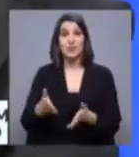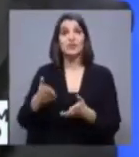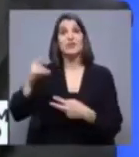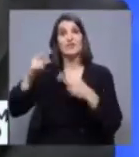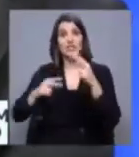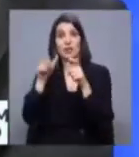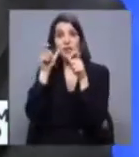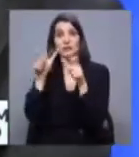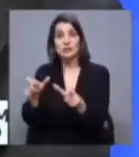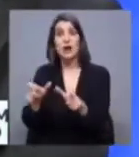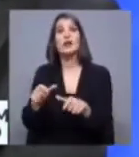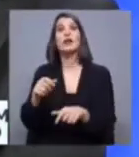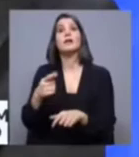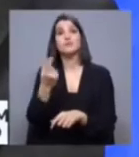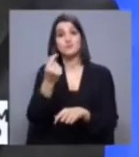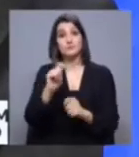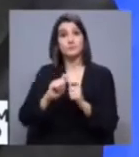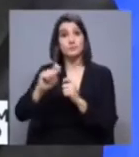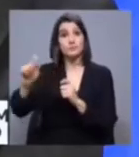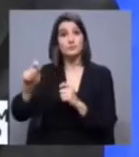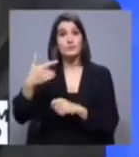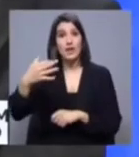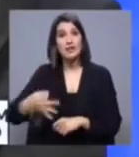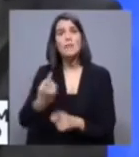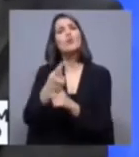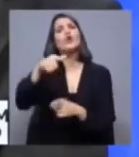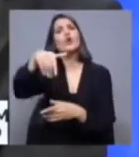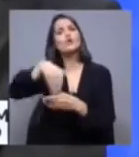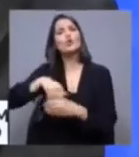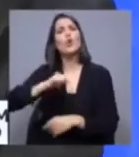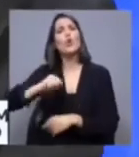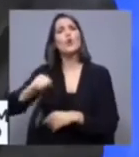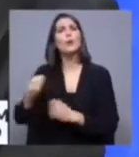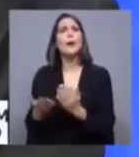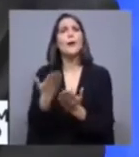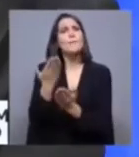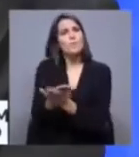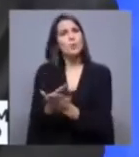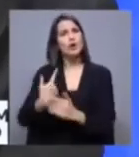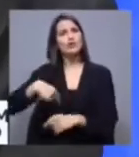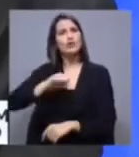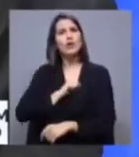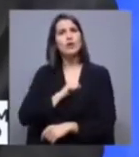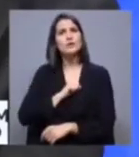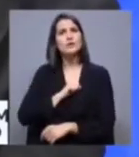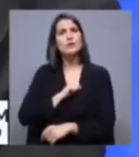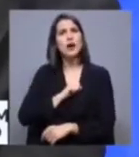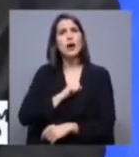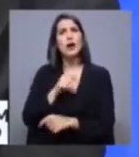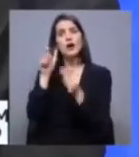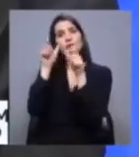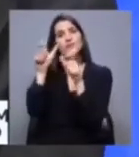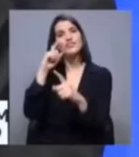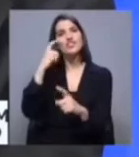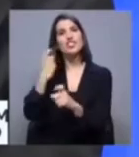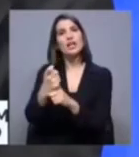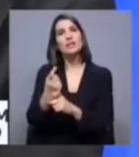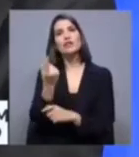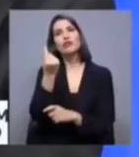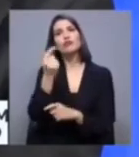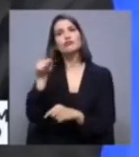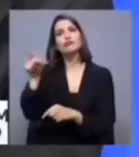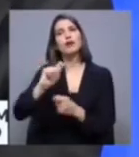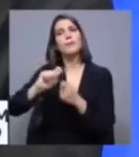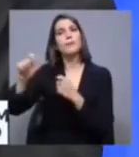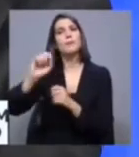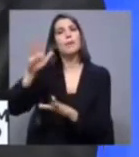tem que se fiscalizar a aplicação de verbas para a TAP, porque é que votou contra a proposta exatamente que nós fizemos? Não vou... Fiscalização das verbas para a TAP,